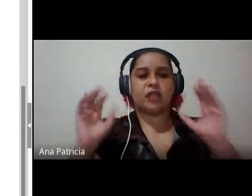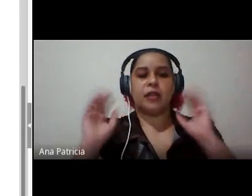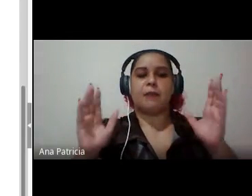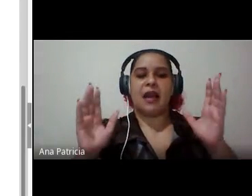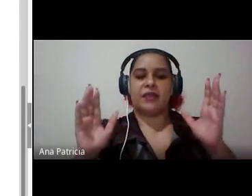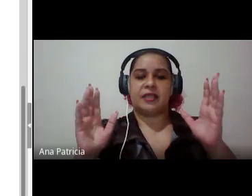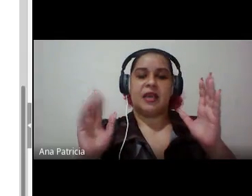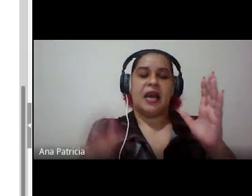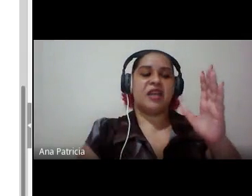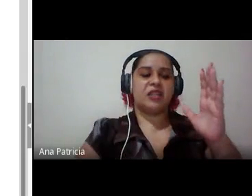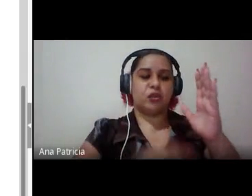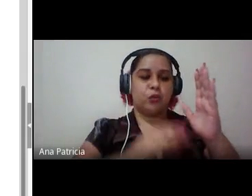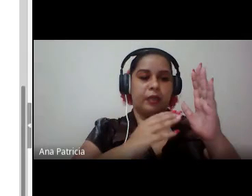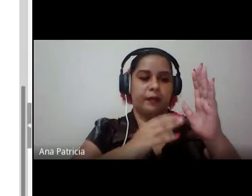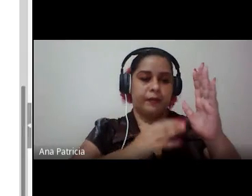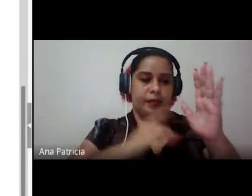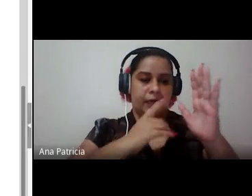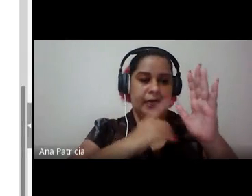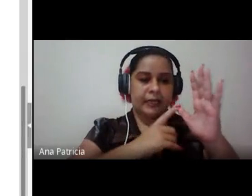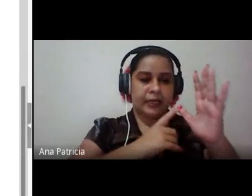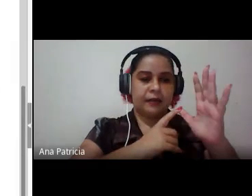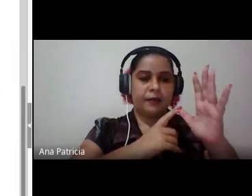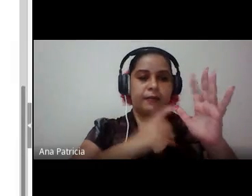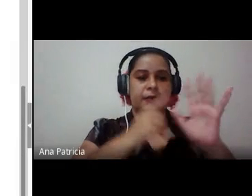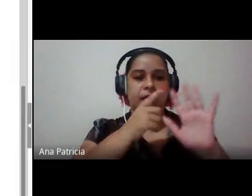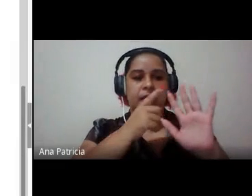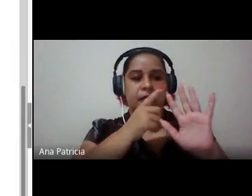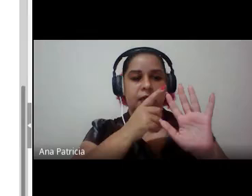estudando as palavras, a gente estuda letra,